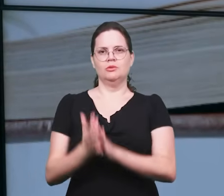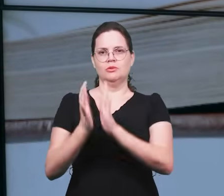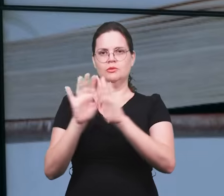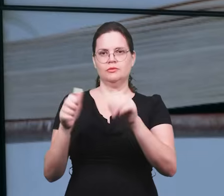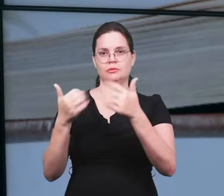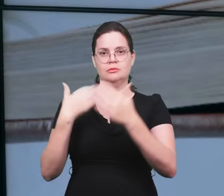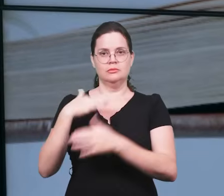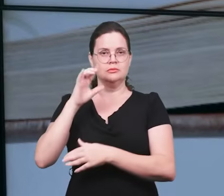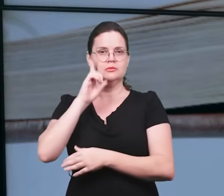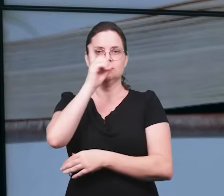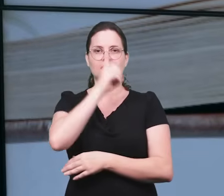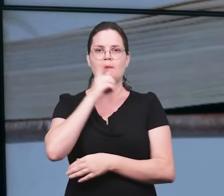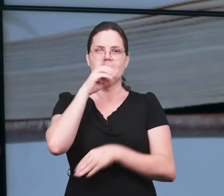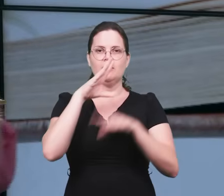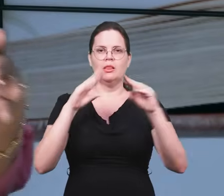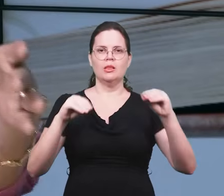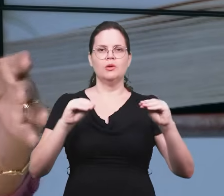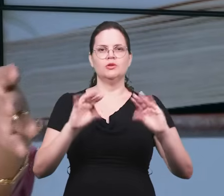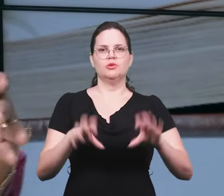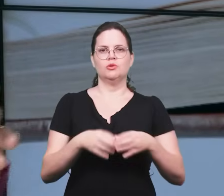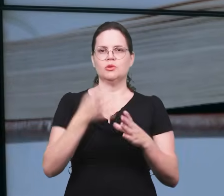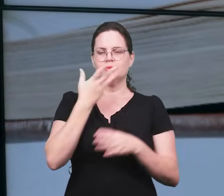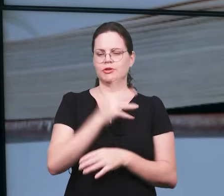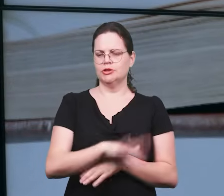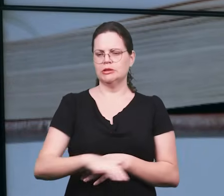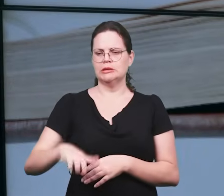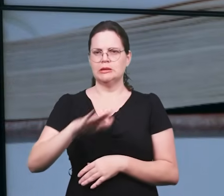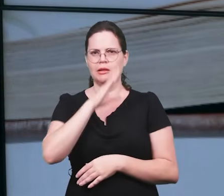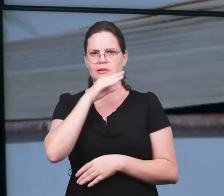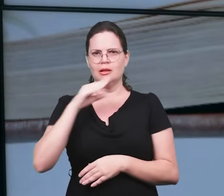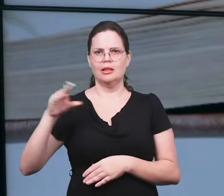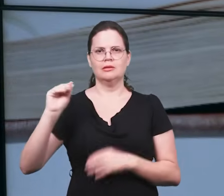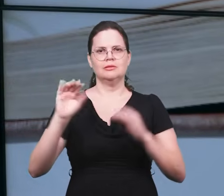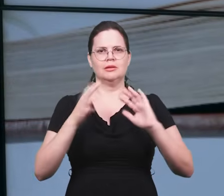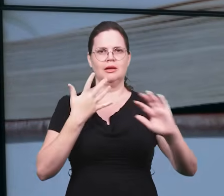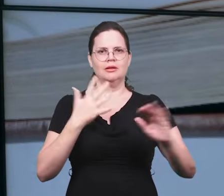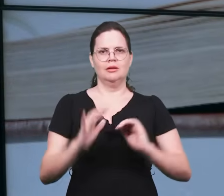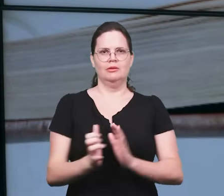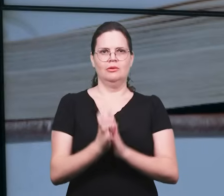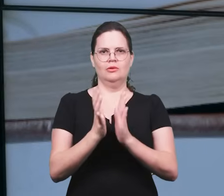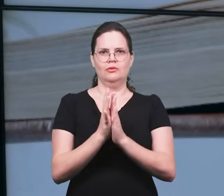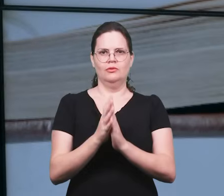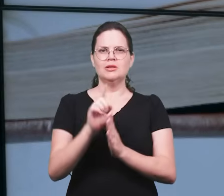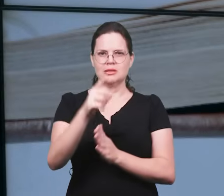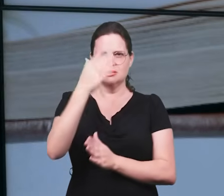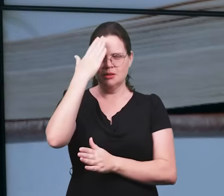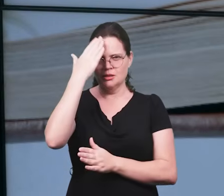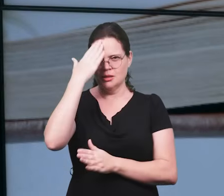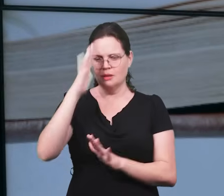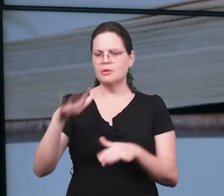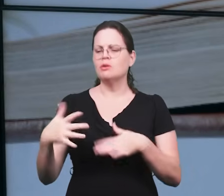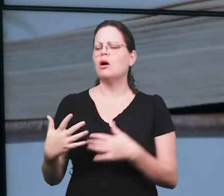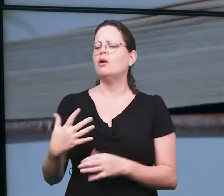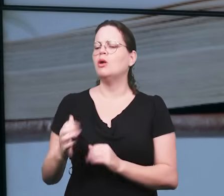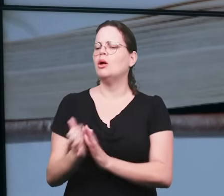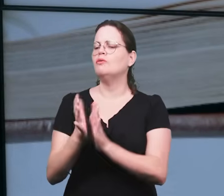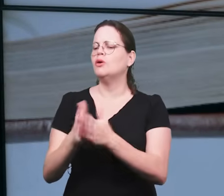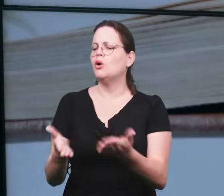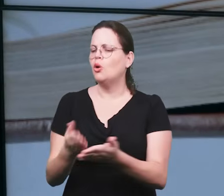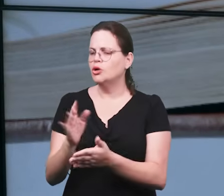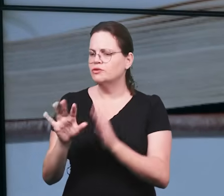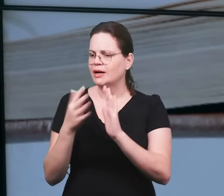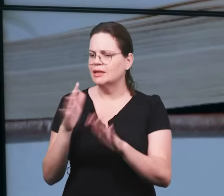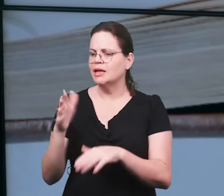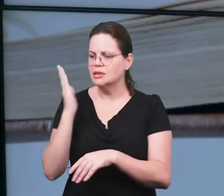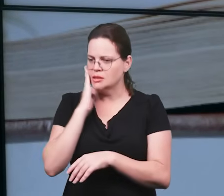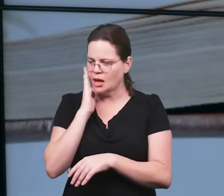Senhor. No domingo, o grupo de crianças intermediárias e adolescentes vão cantar na igreja. Você sabe qual é o louvor de hoje, meu filho? Você já